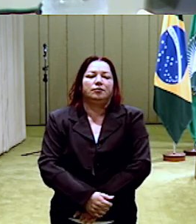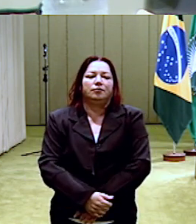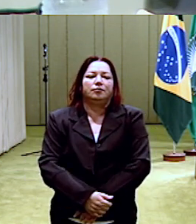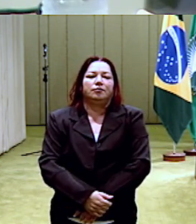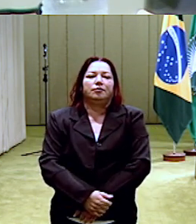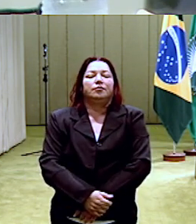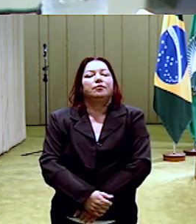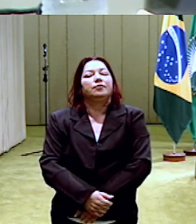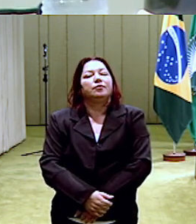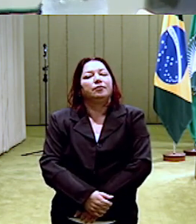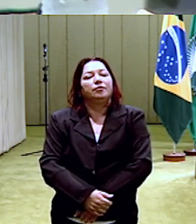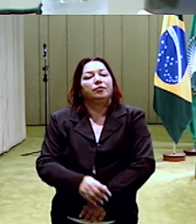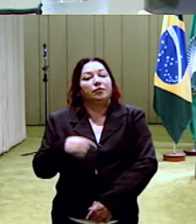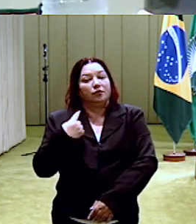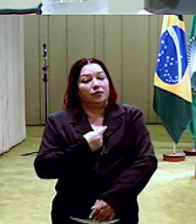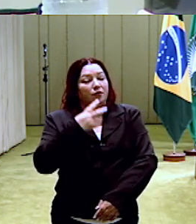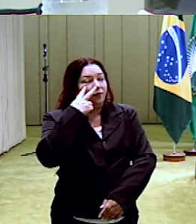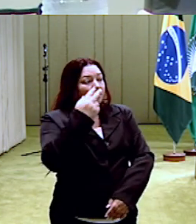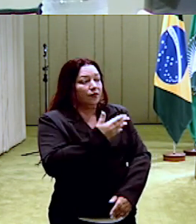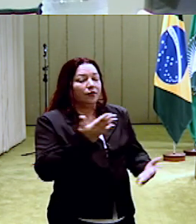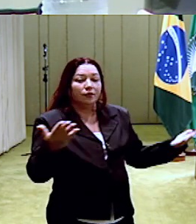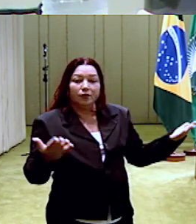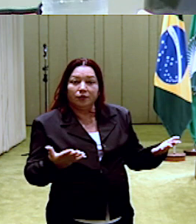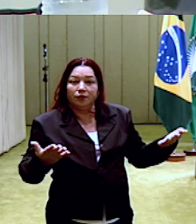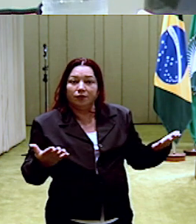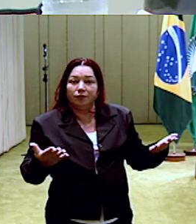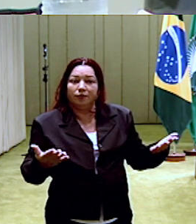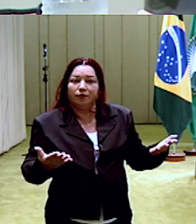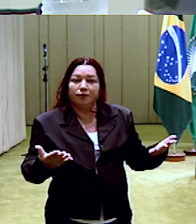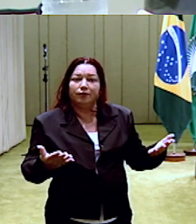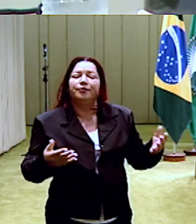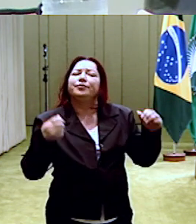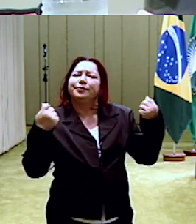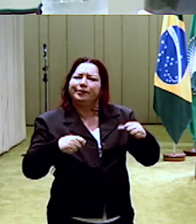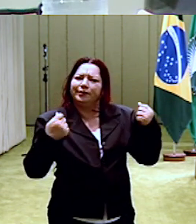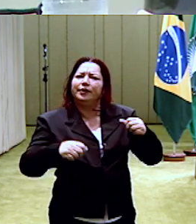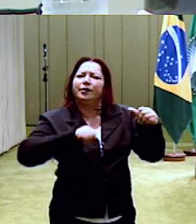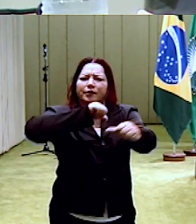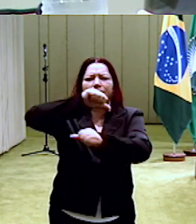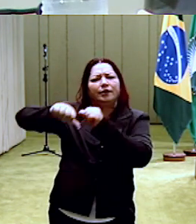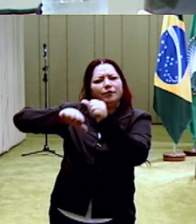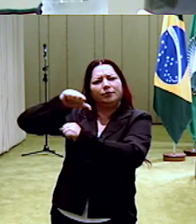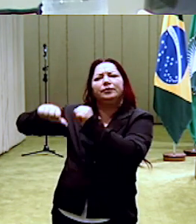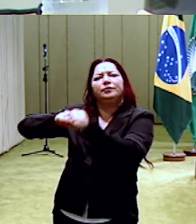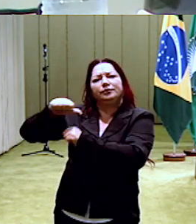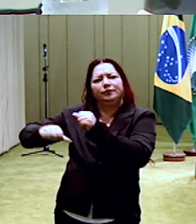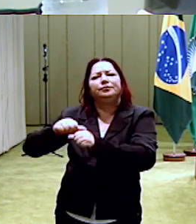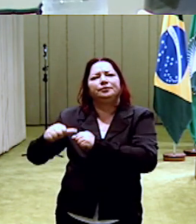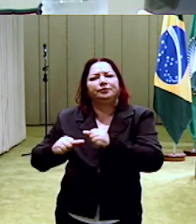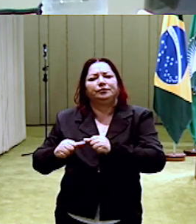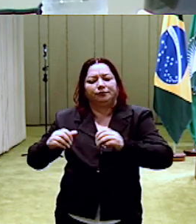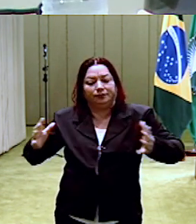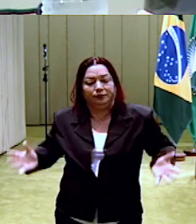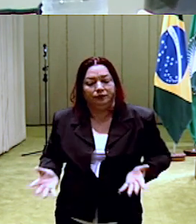Nesse contexto, não há como negar que estamos diante de um cenário de necessária e irreversível mudança global impulsionada